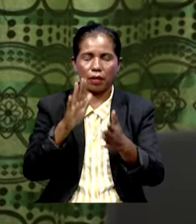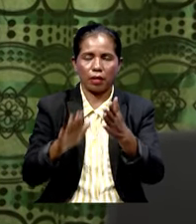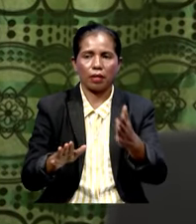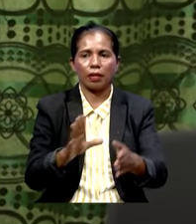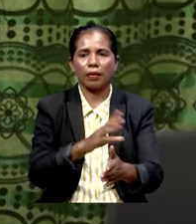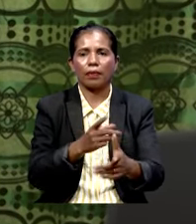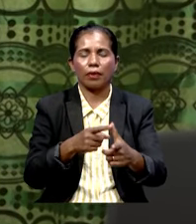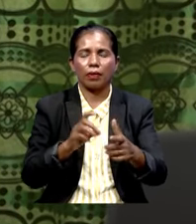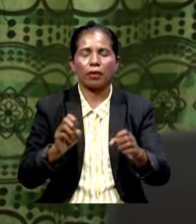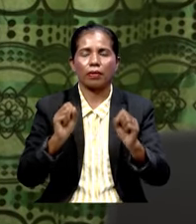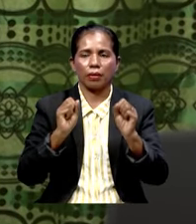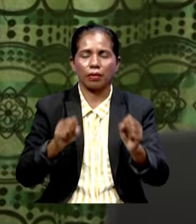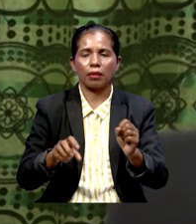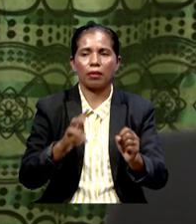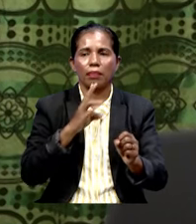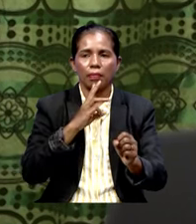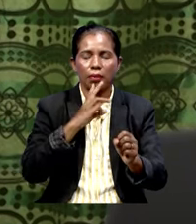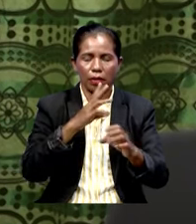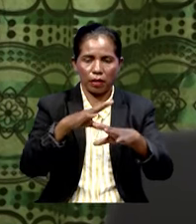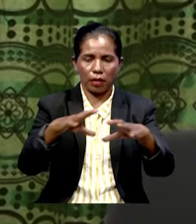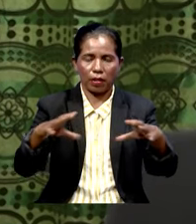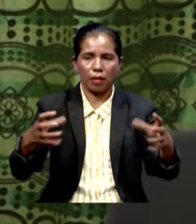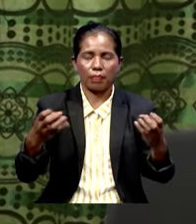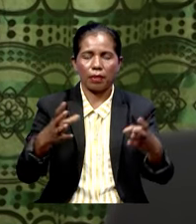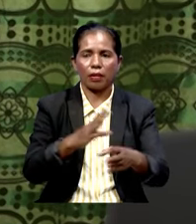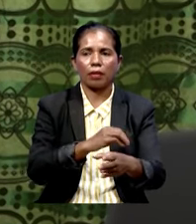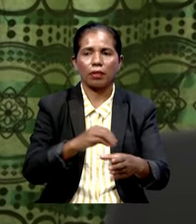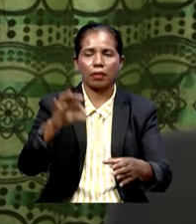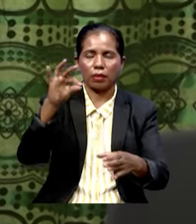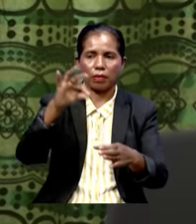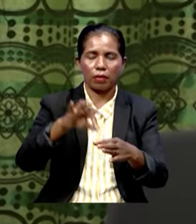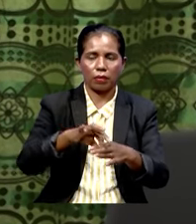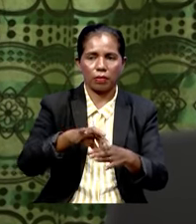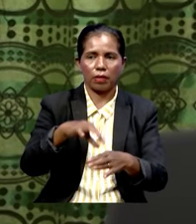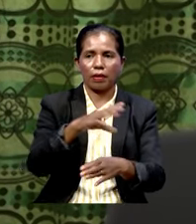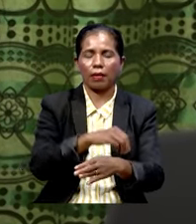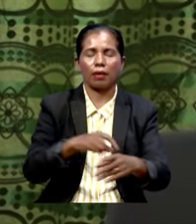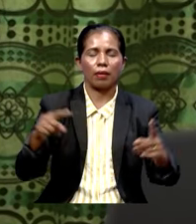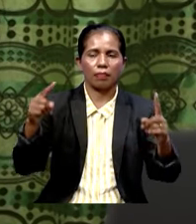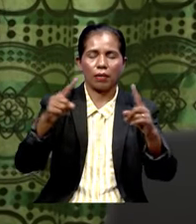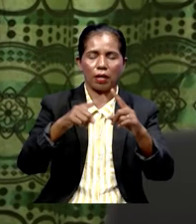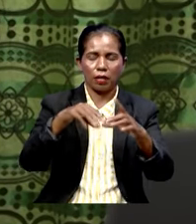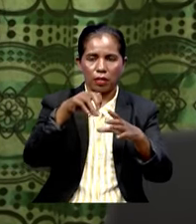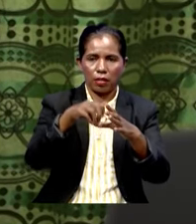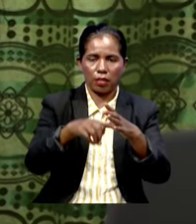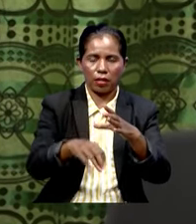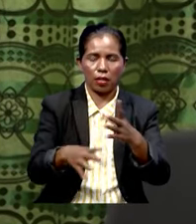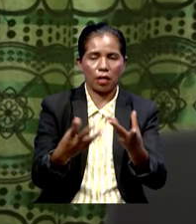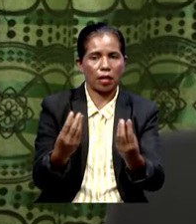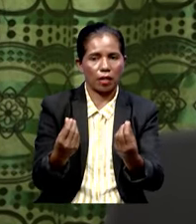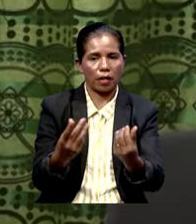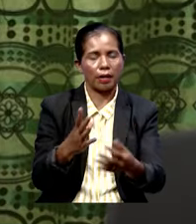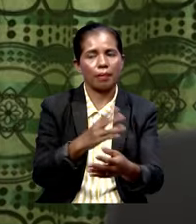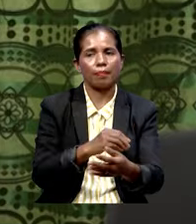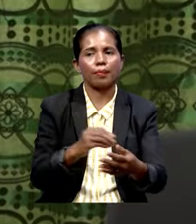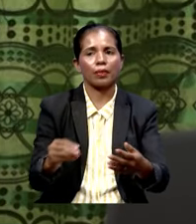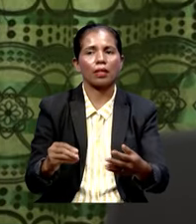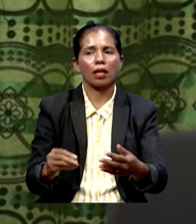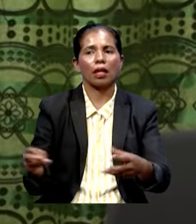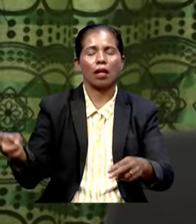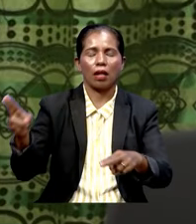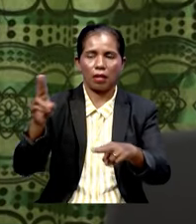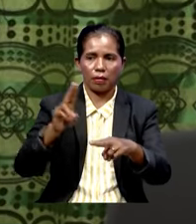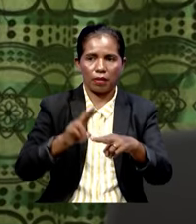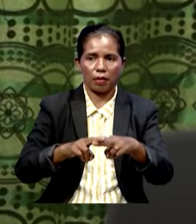sira para hodi halo ben alihum barak hodi kuda udan ben ba iharai atumne bele ba aumenta